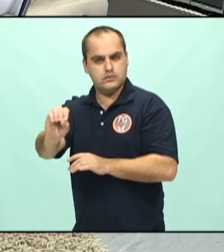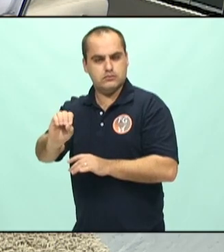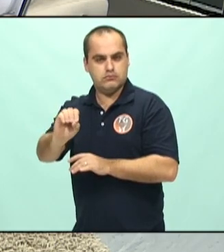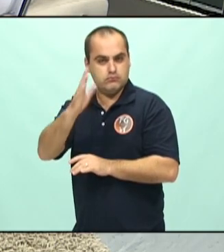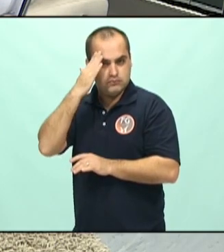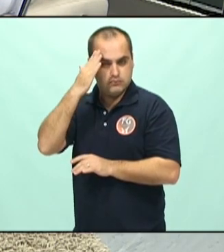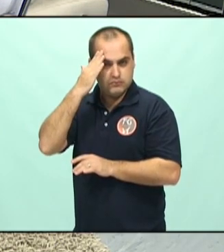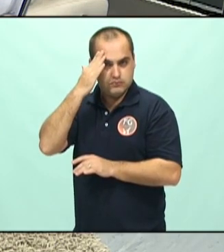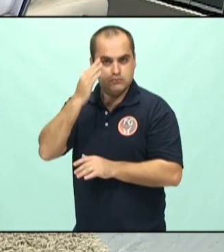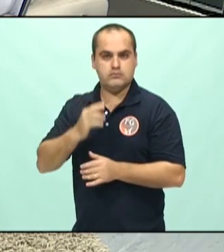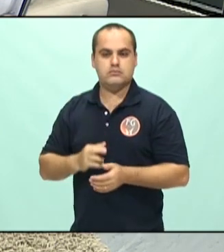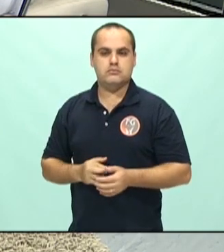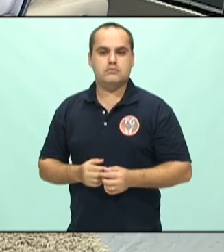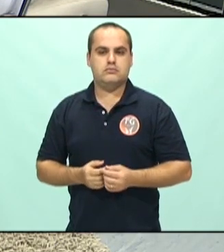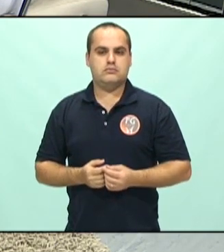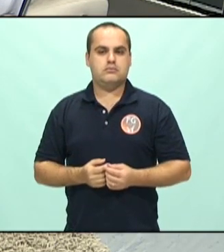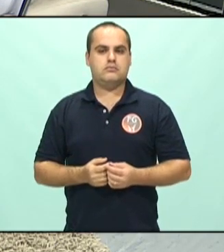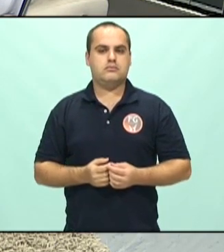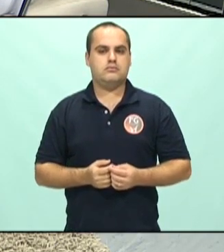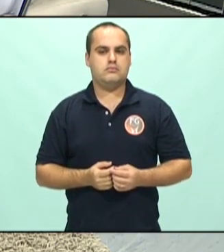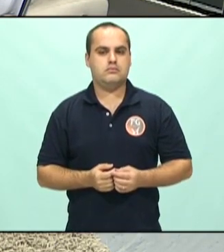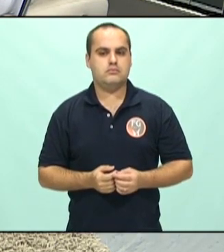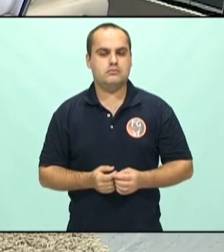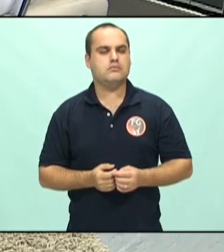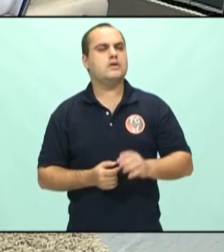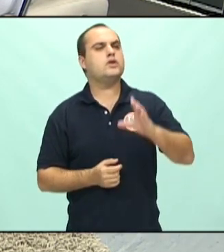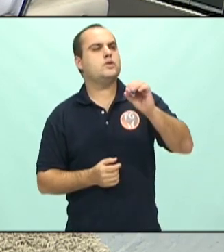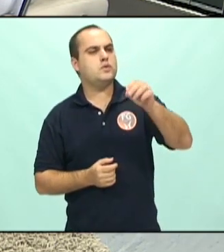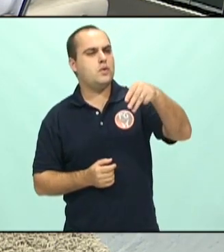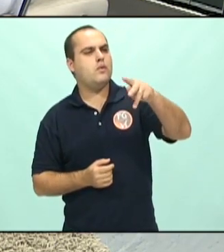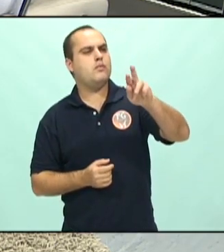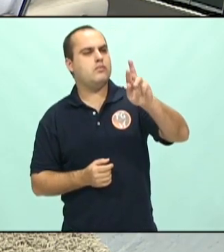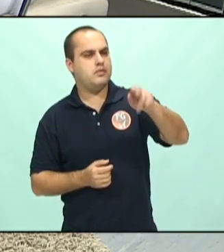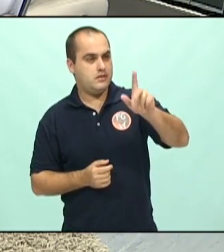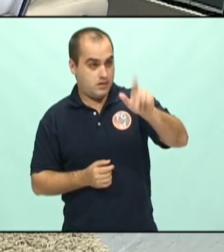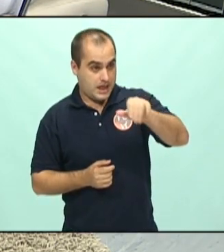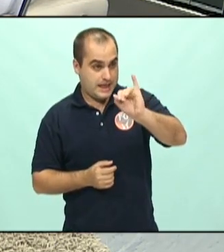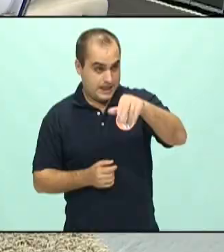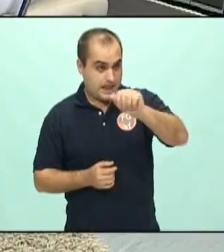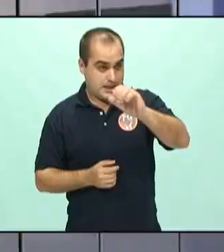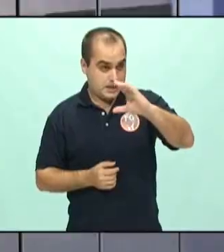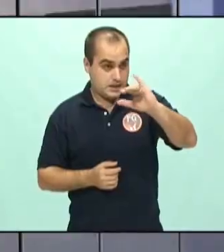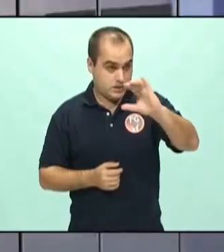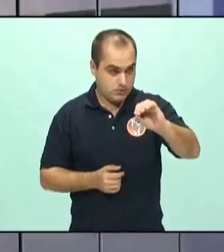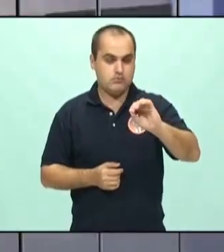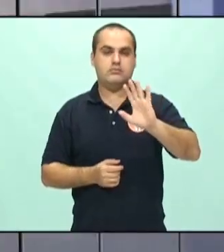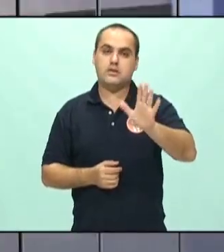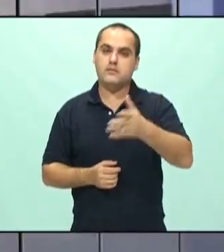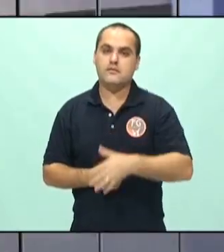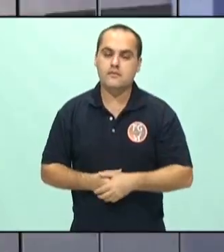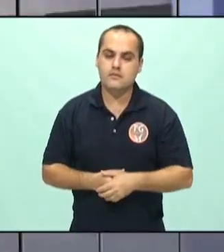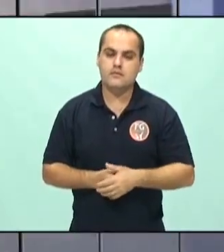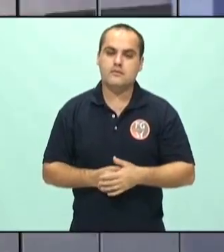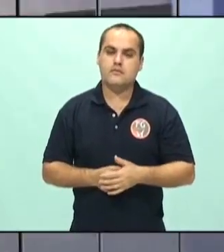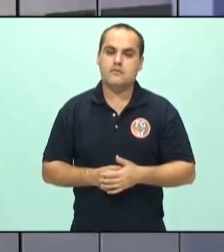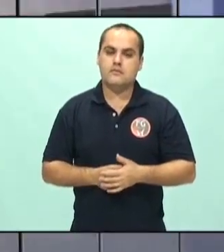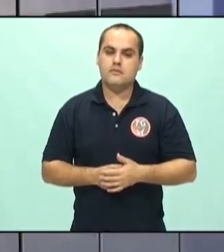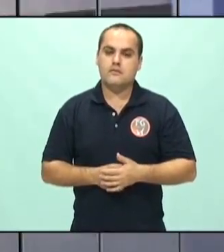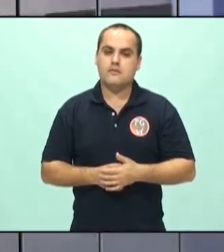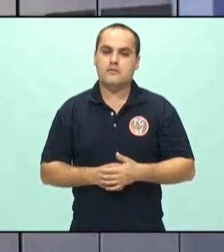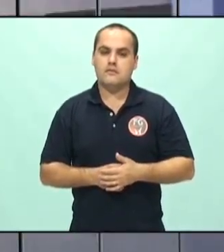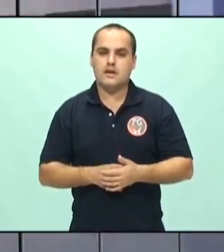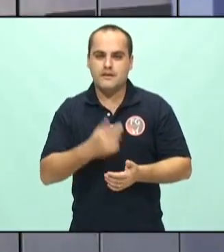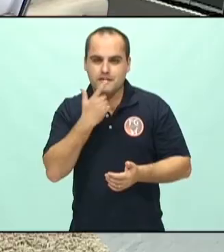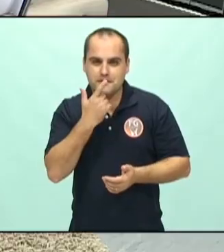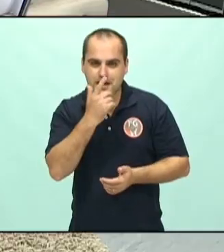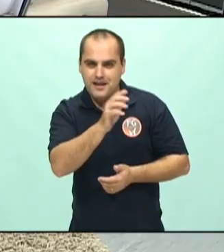é o do cofre forte ou nas peneiras e nas pernas pereira é trazer pela rossio sempre